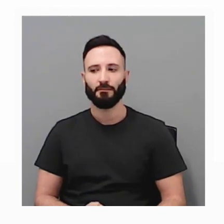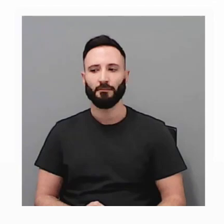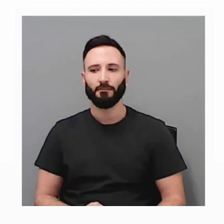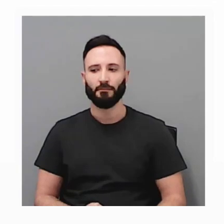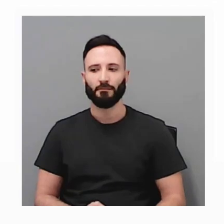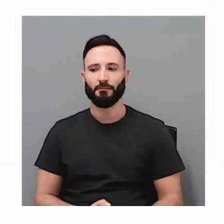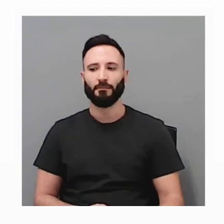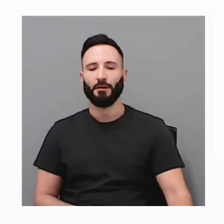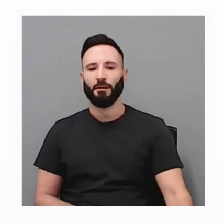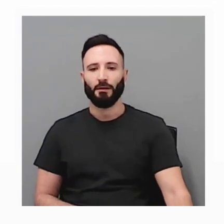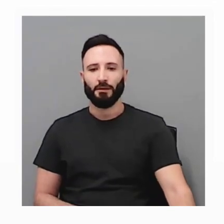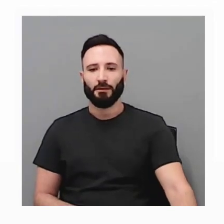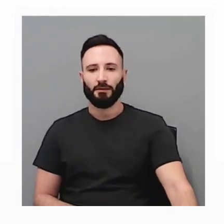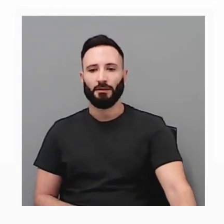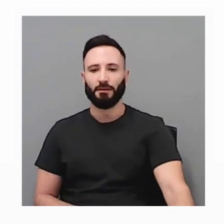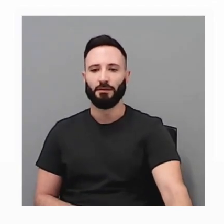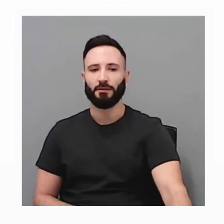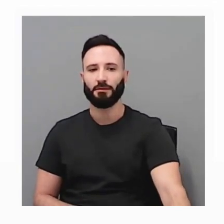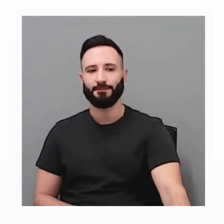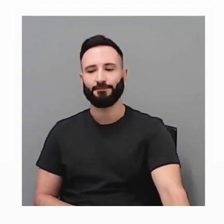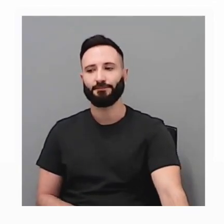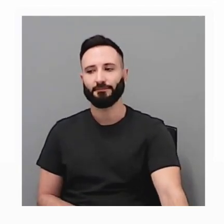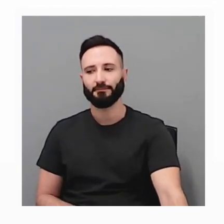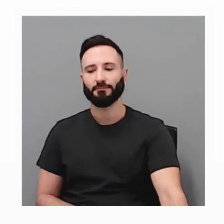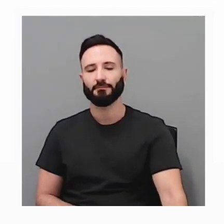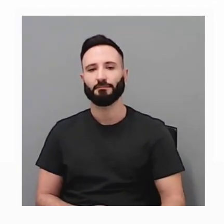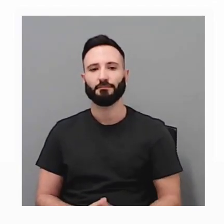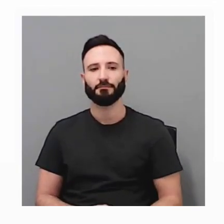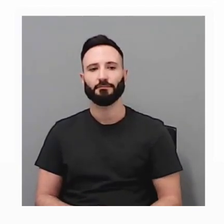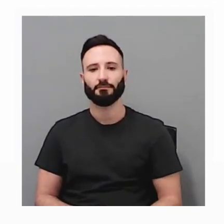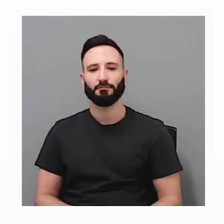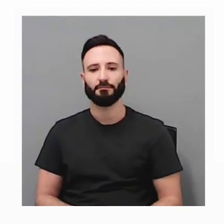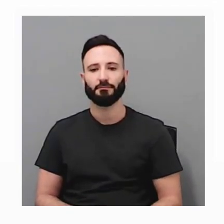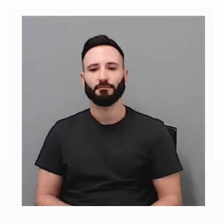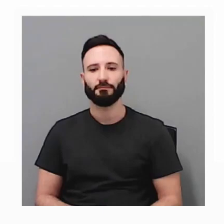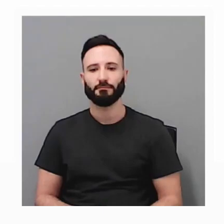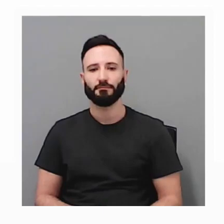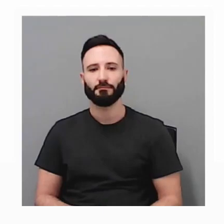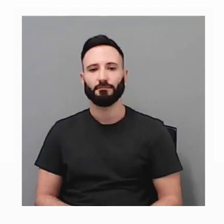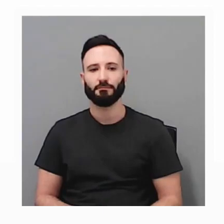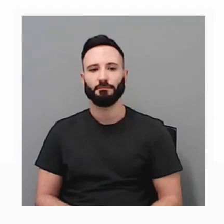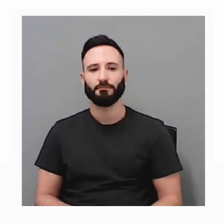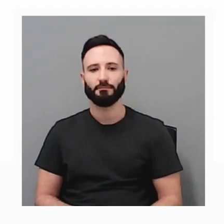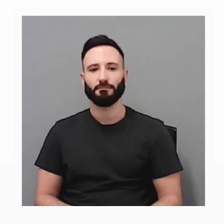nesta área da deficiência e que são a PPA-CDM, a PPDA e a CERCI.